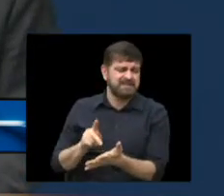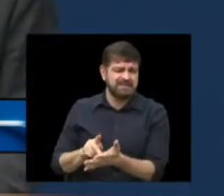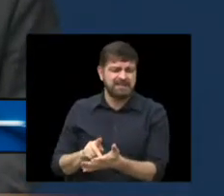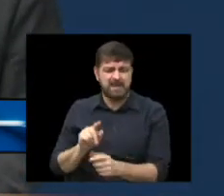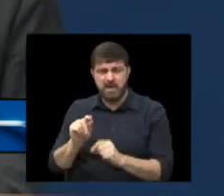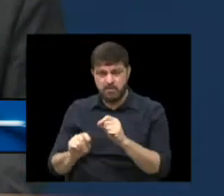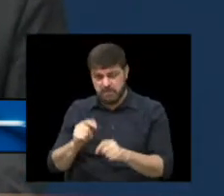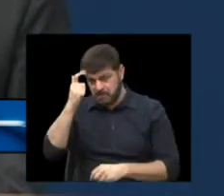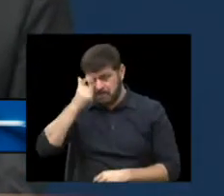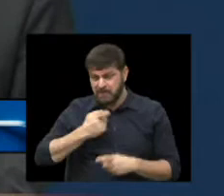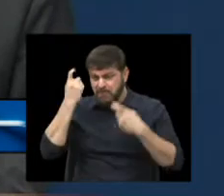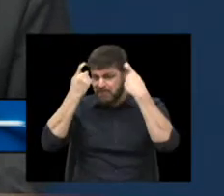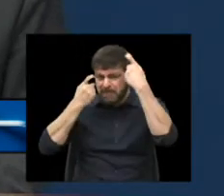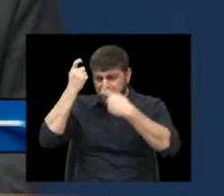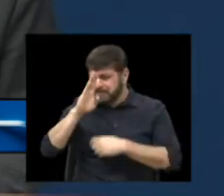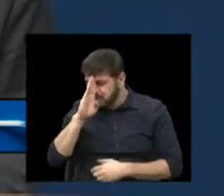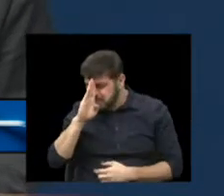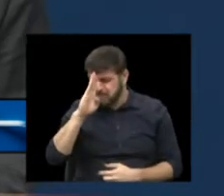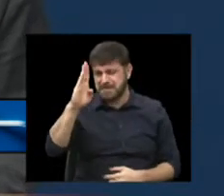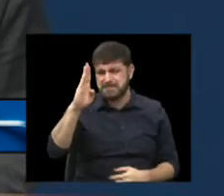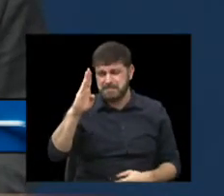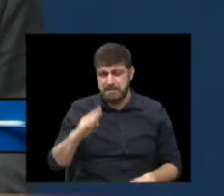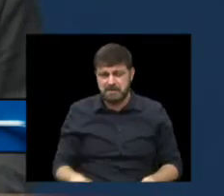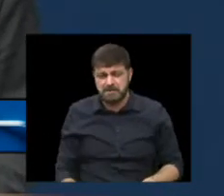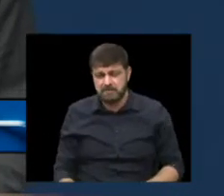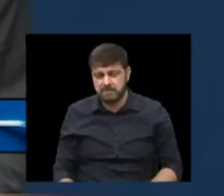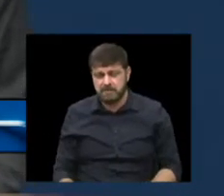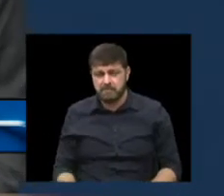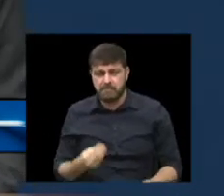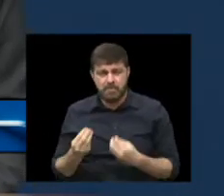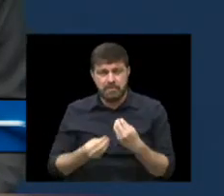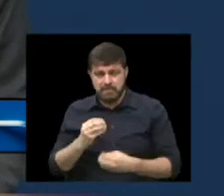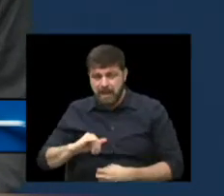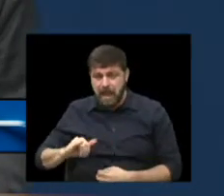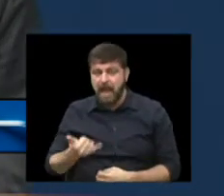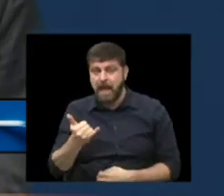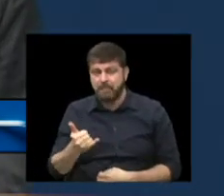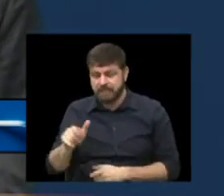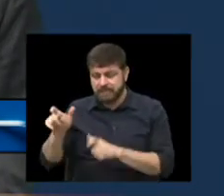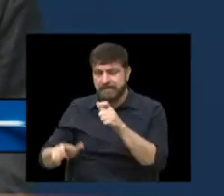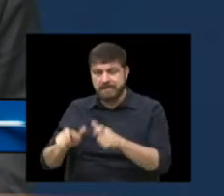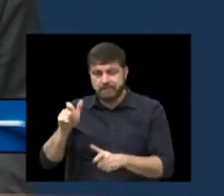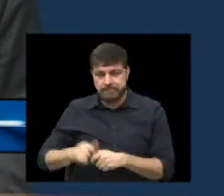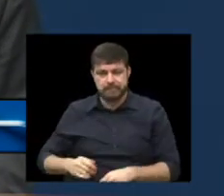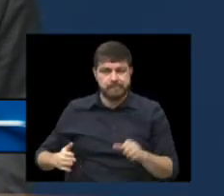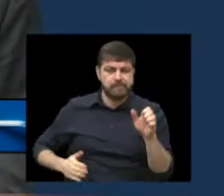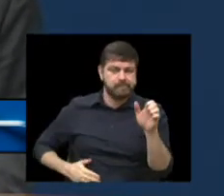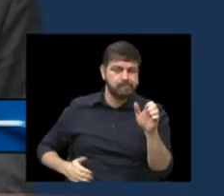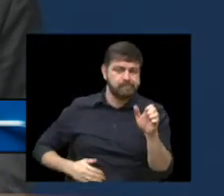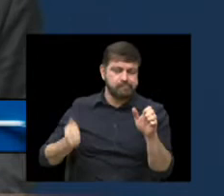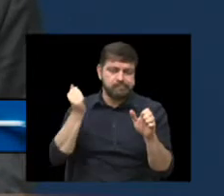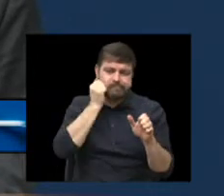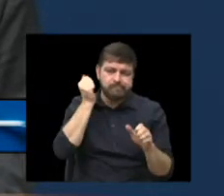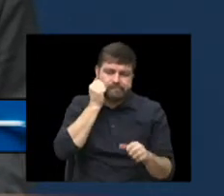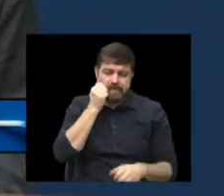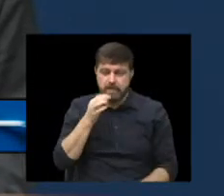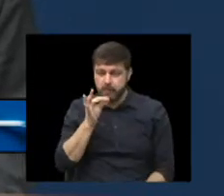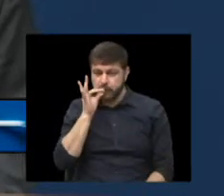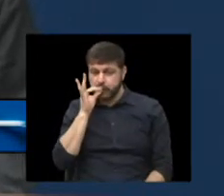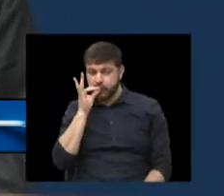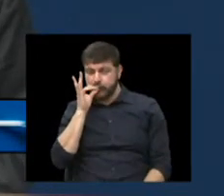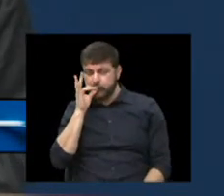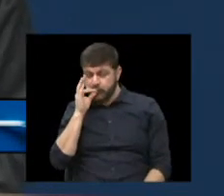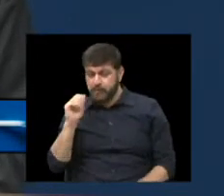eu mais me preocupo é com a utilização daquele espaço por marginais, pelos dependentes, usuários, né,